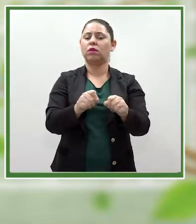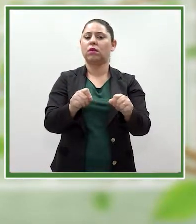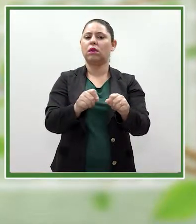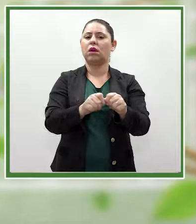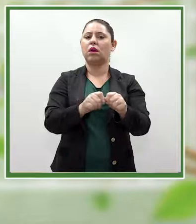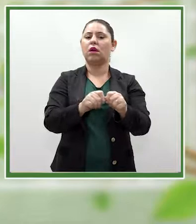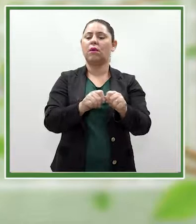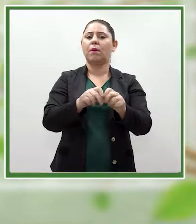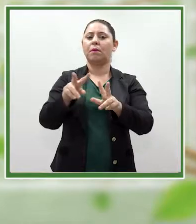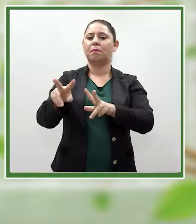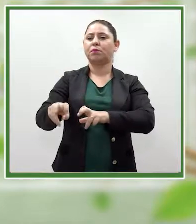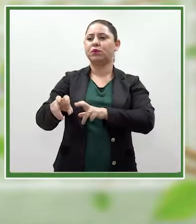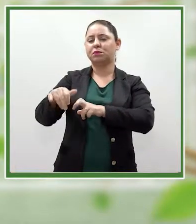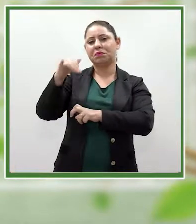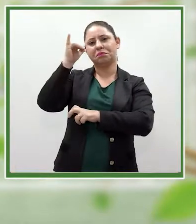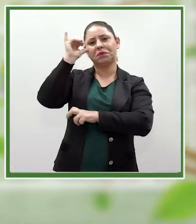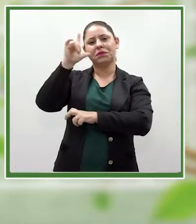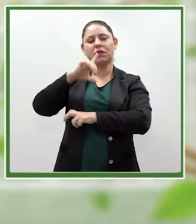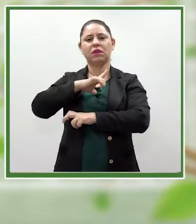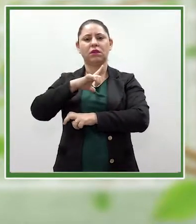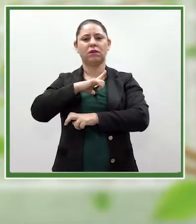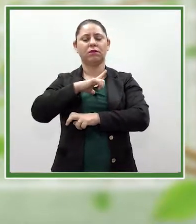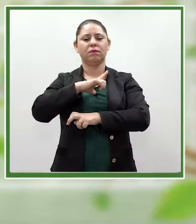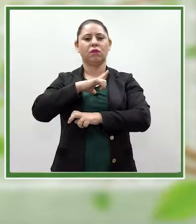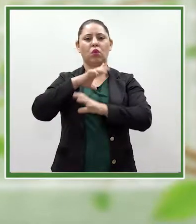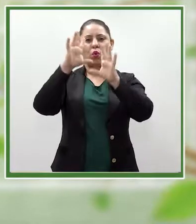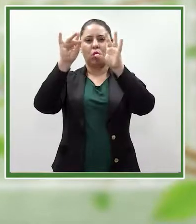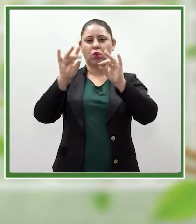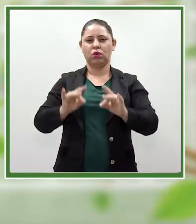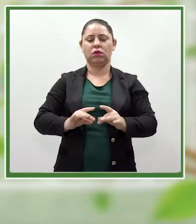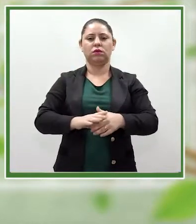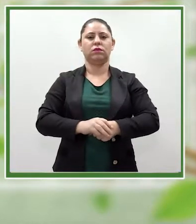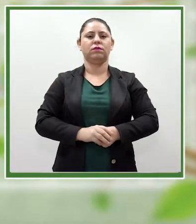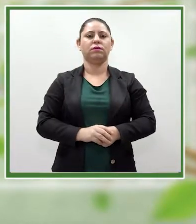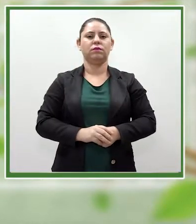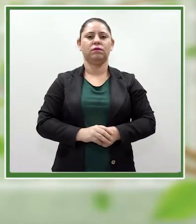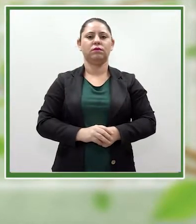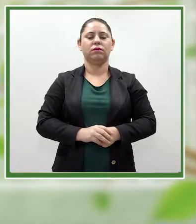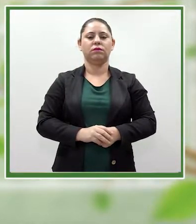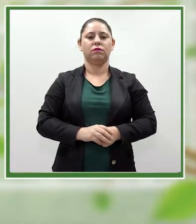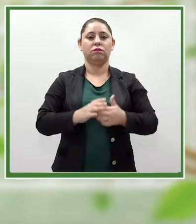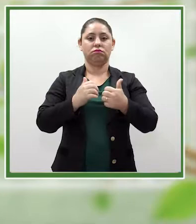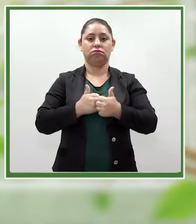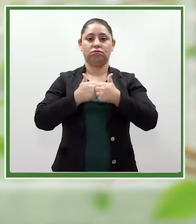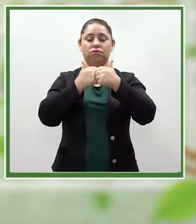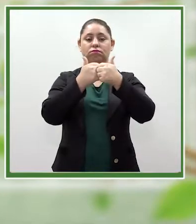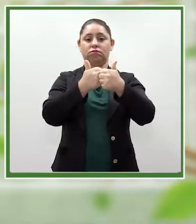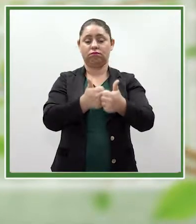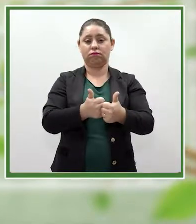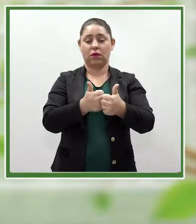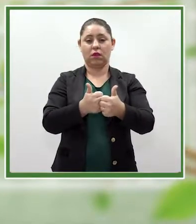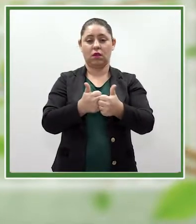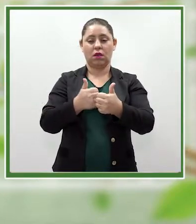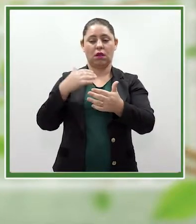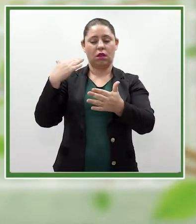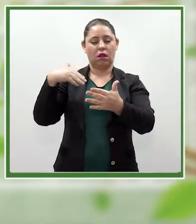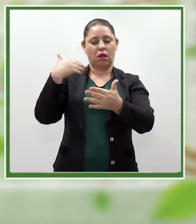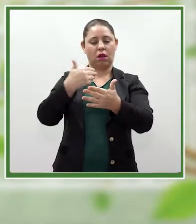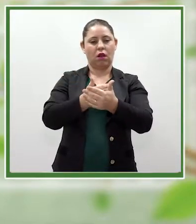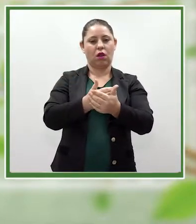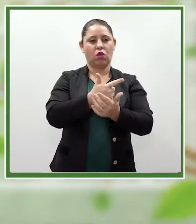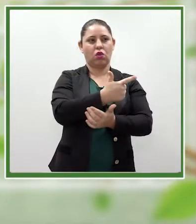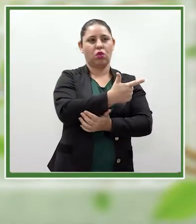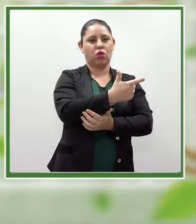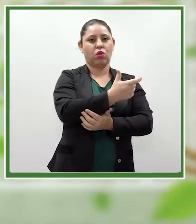o potencial que o setor agropecuário tem nesse contexto. Seguindo aqui numa